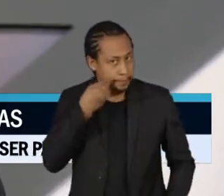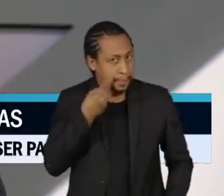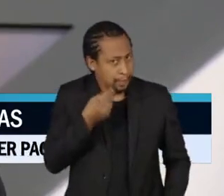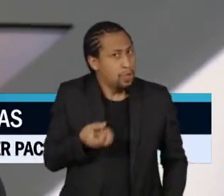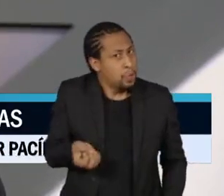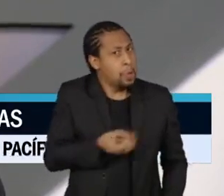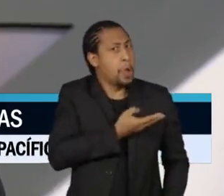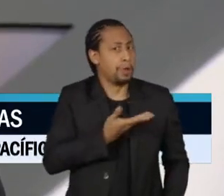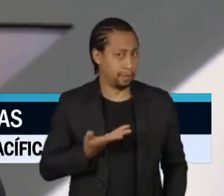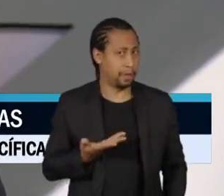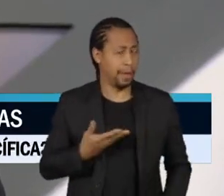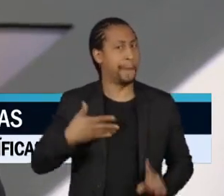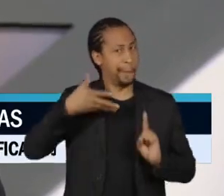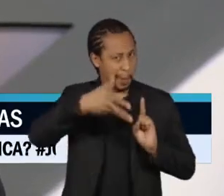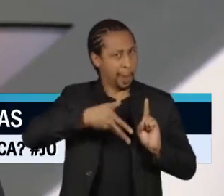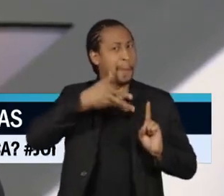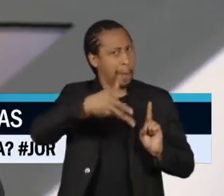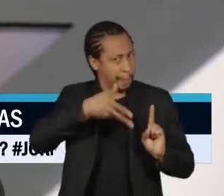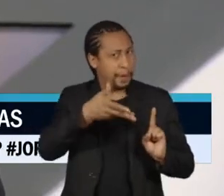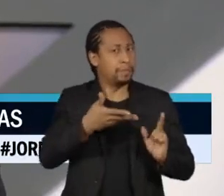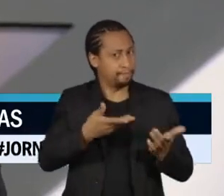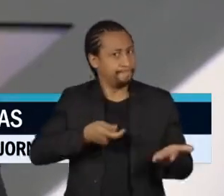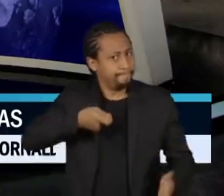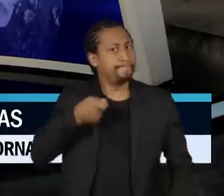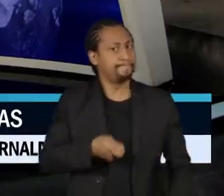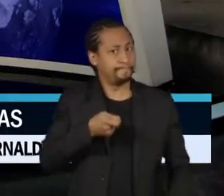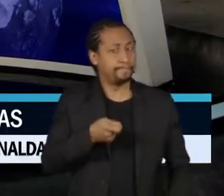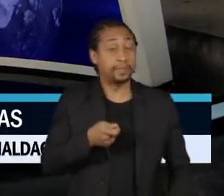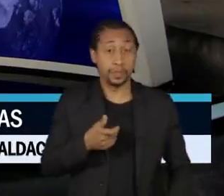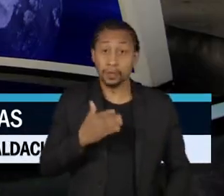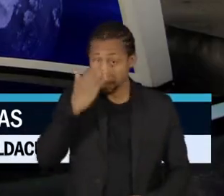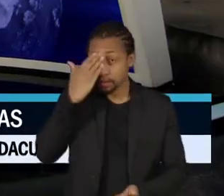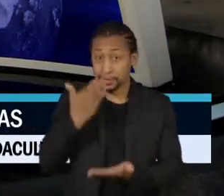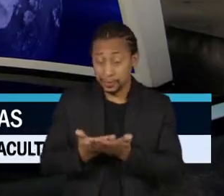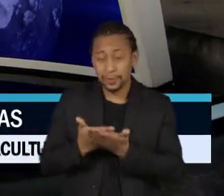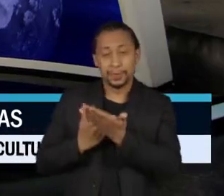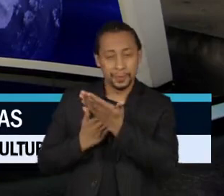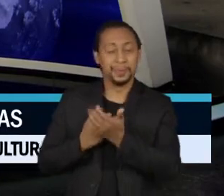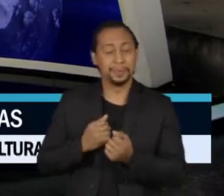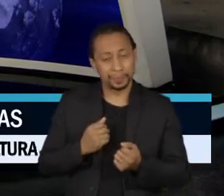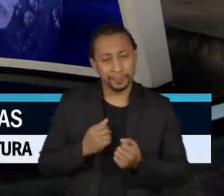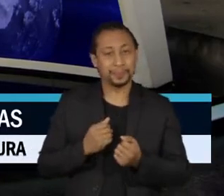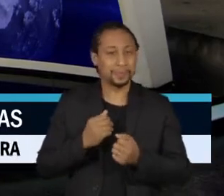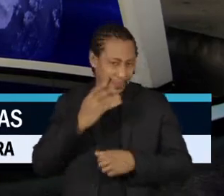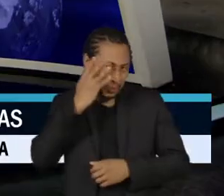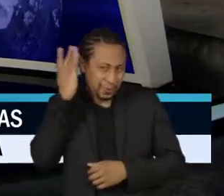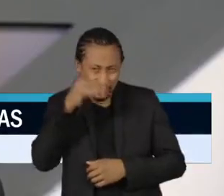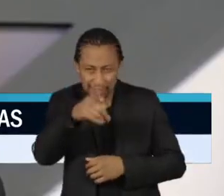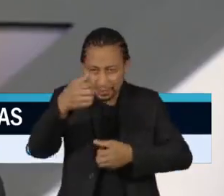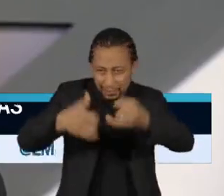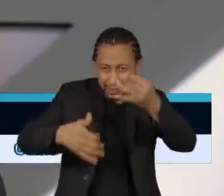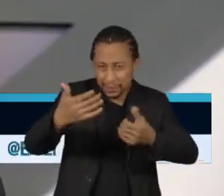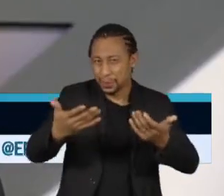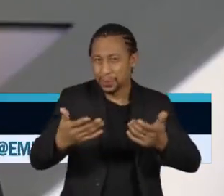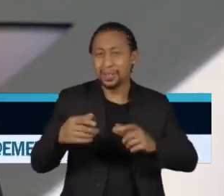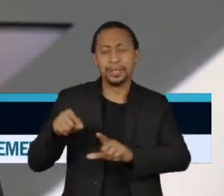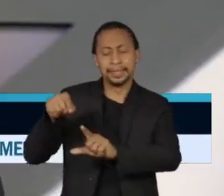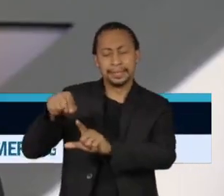fez agora foram duras. Eu acho que o Dimas foi em cima nessa questão de ter alguma dúvida sobre a urna